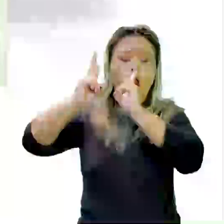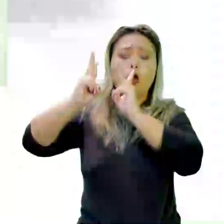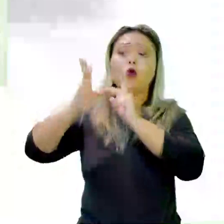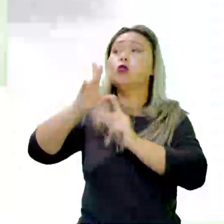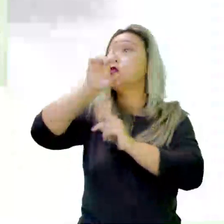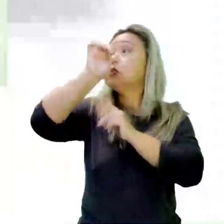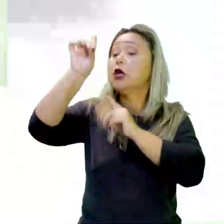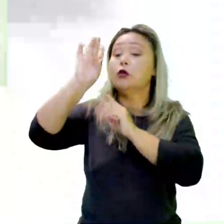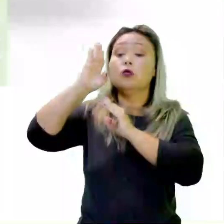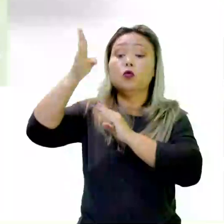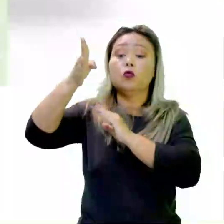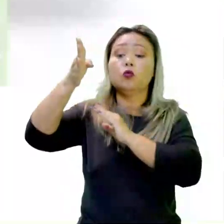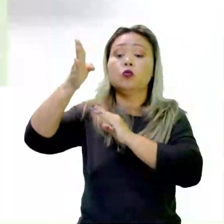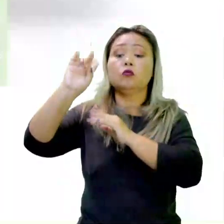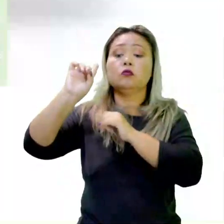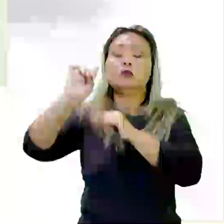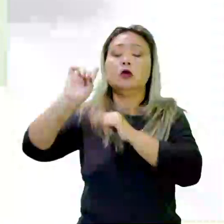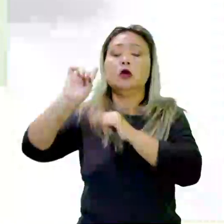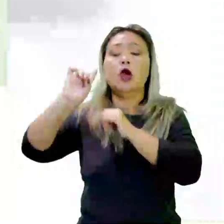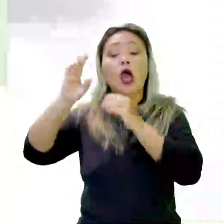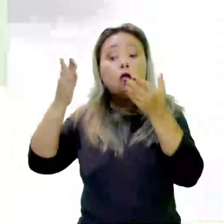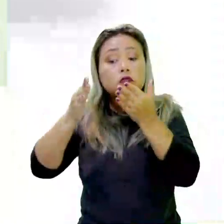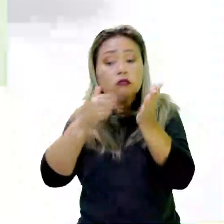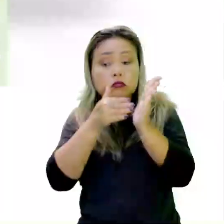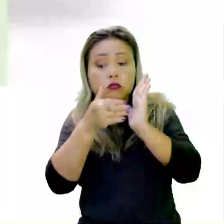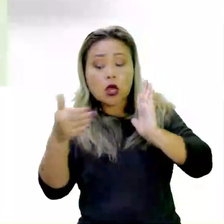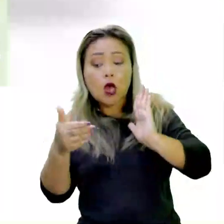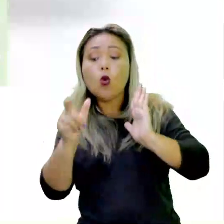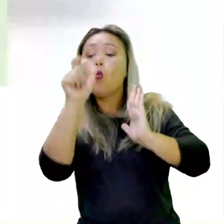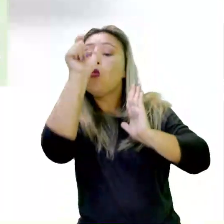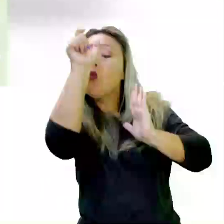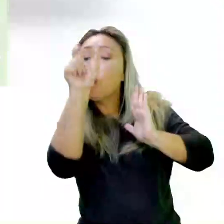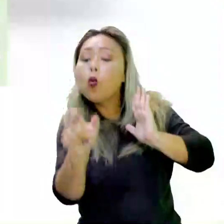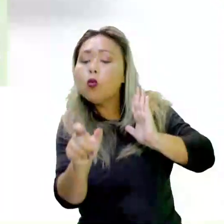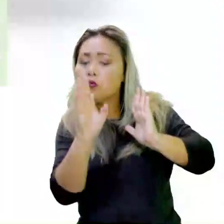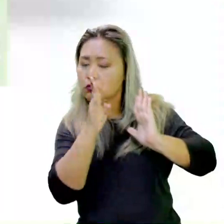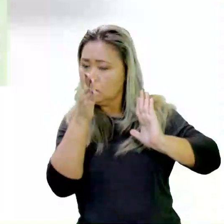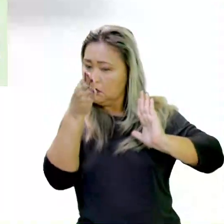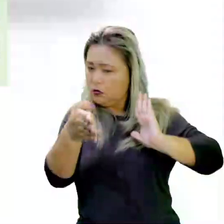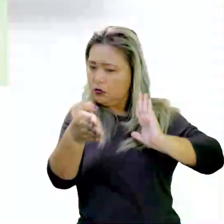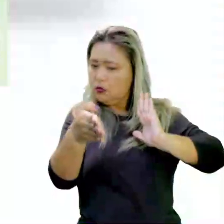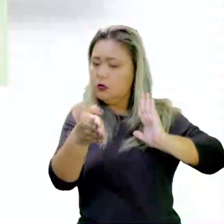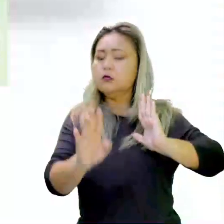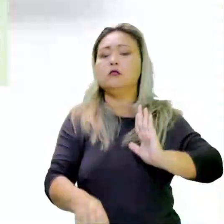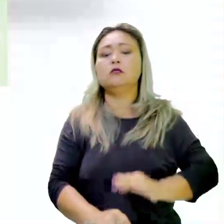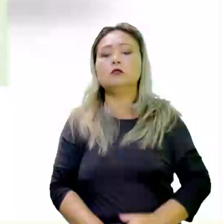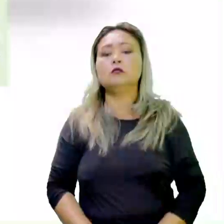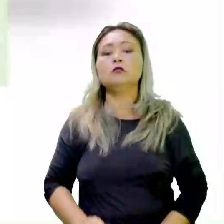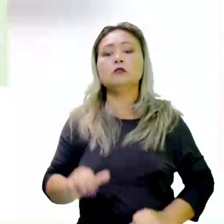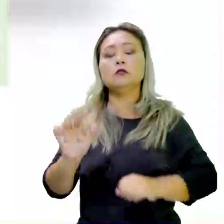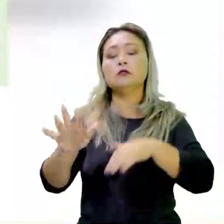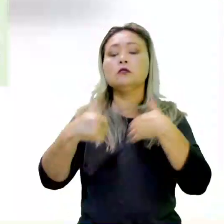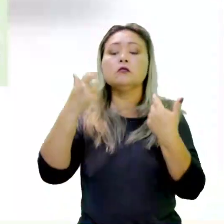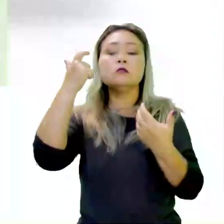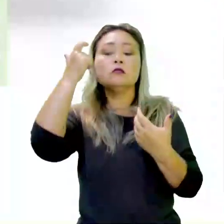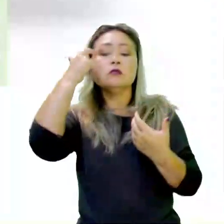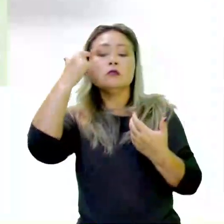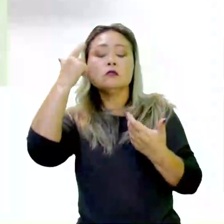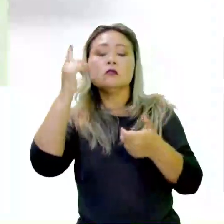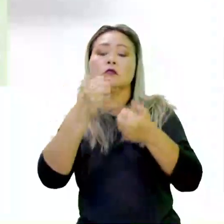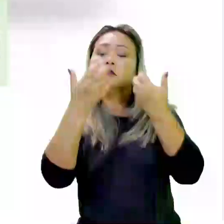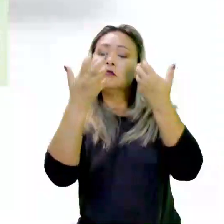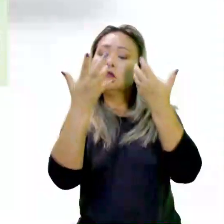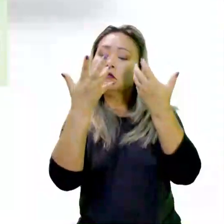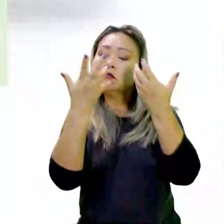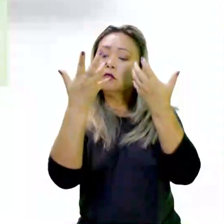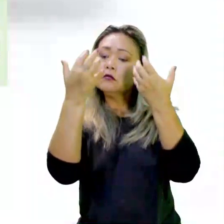o centro da atenção, né? E nesse período o homem é o centro da atenção, ou seja, a ideia de que há